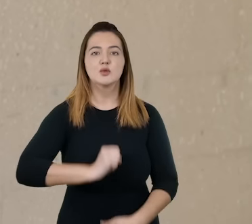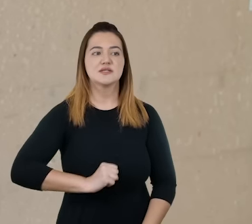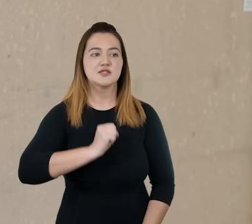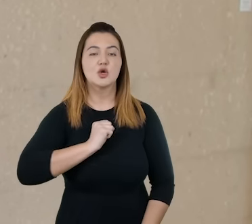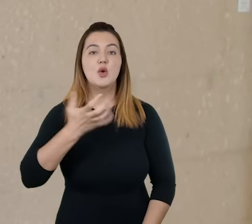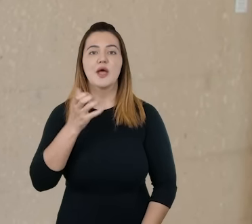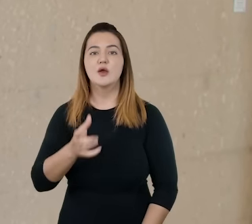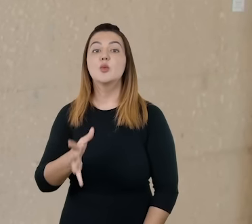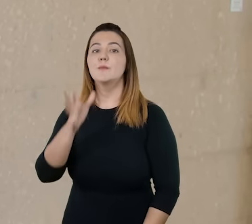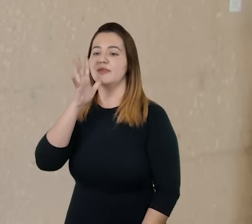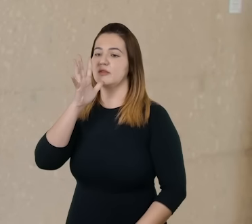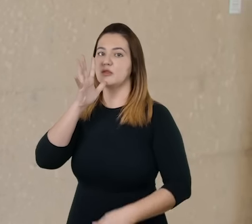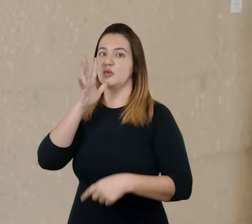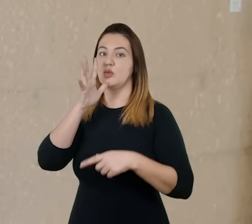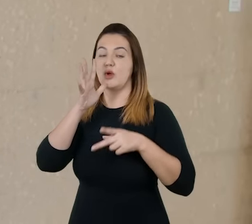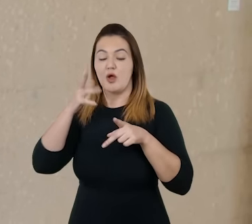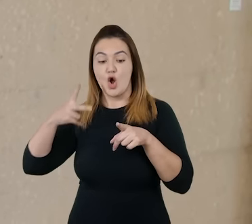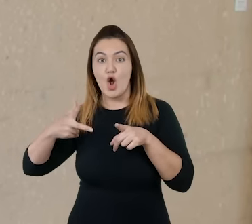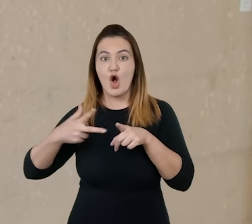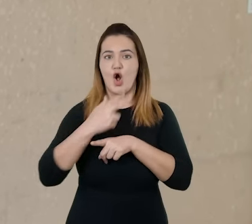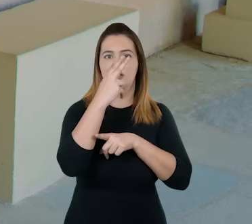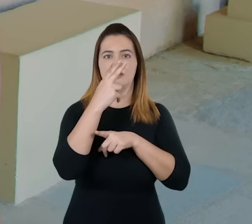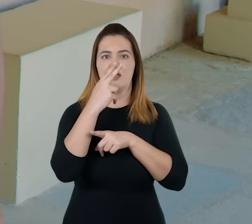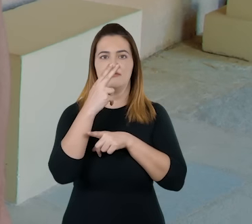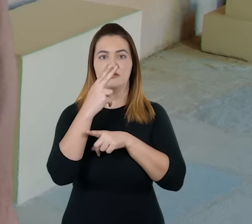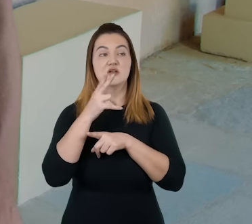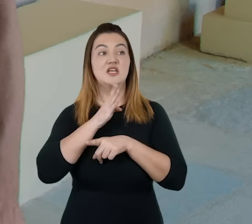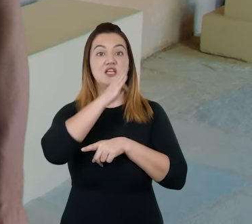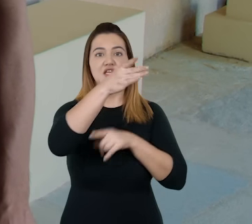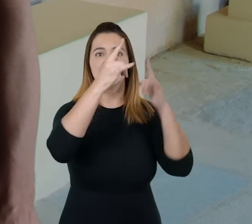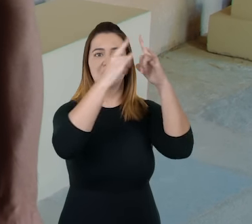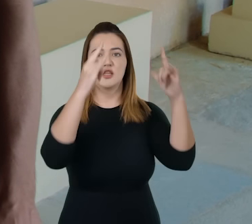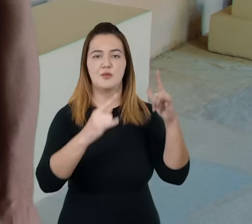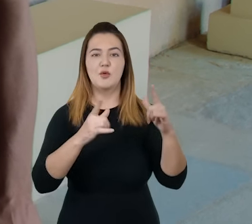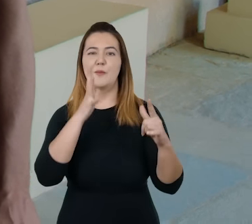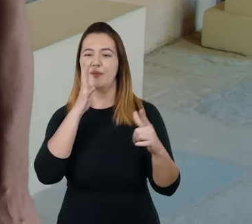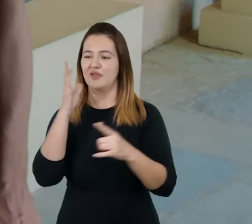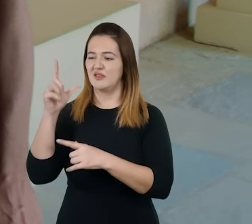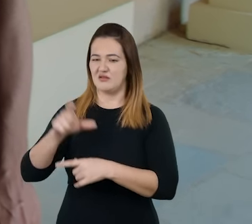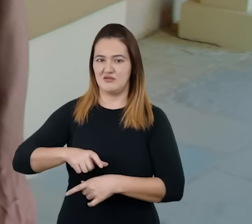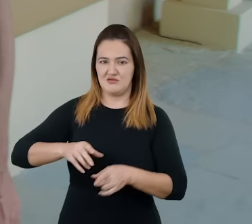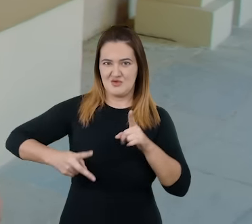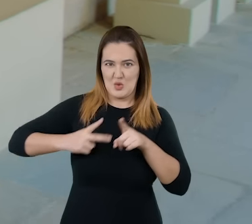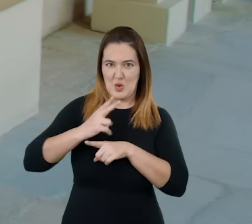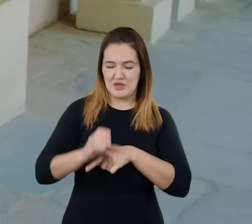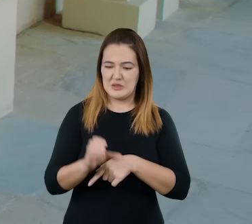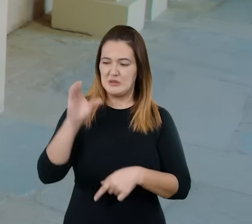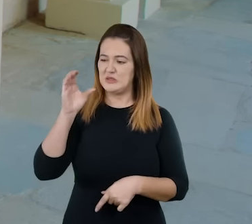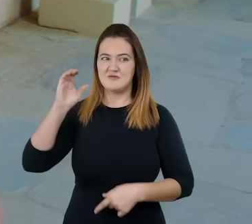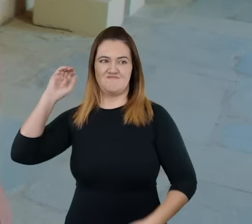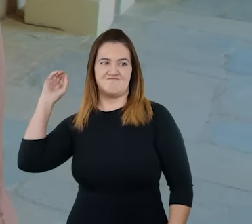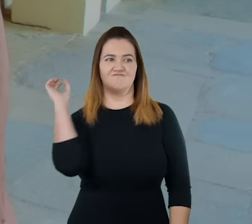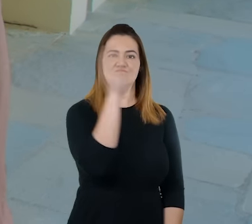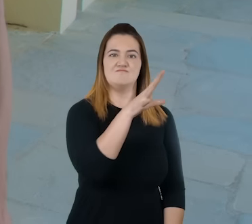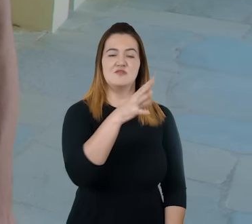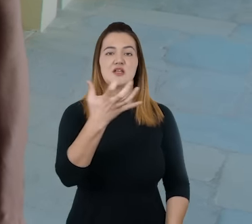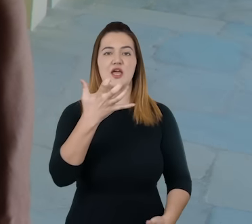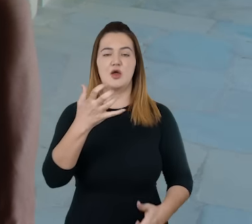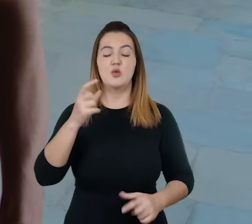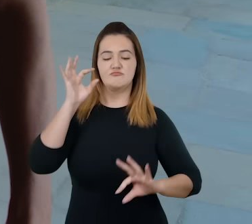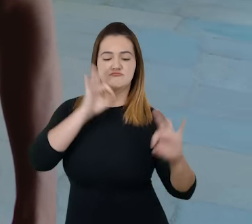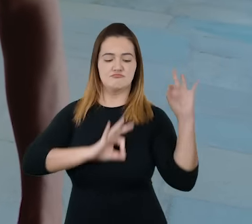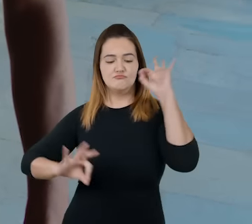órgão para a grande deusa em homenagem a ela. Você imagina então que terrível que era o tipo de teologia a